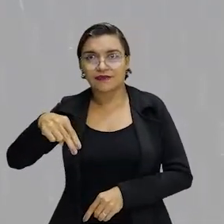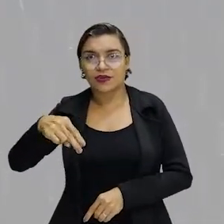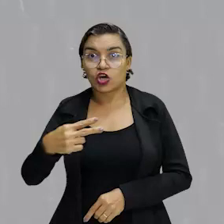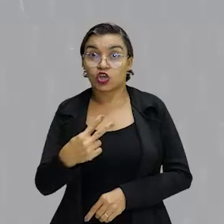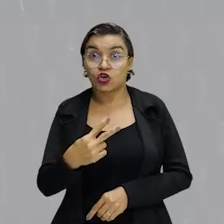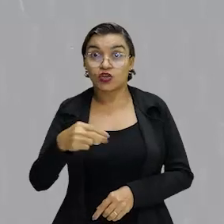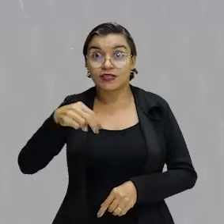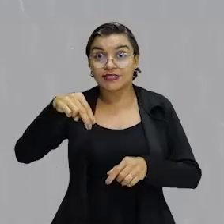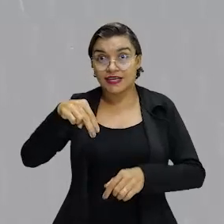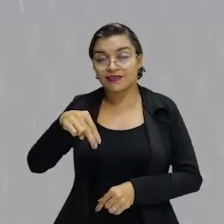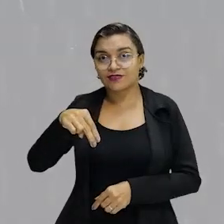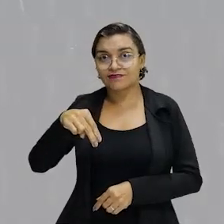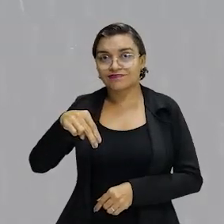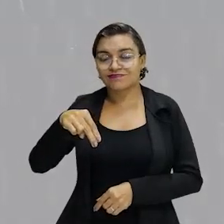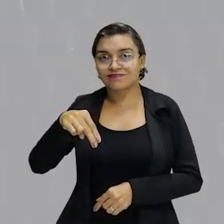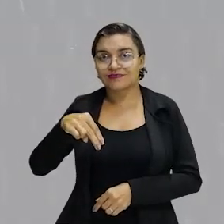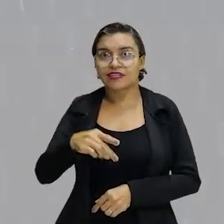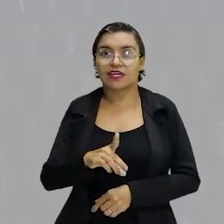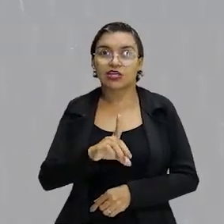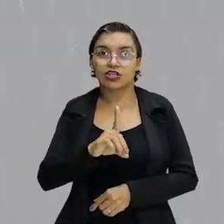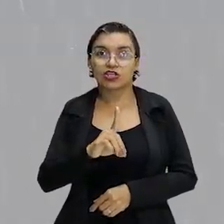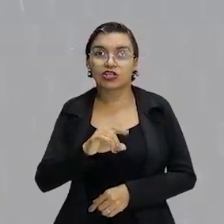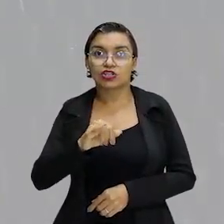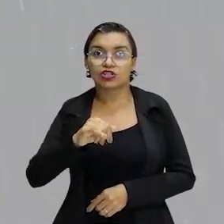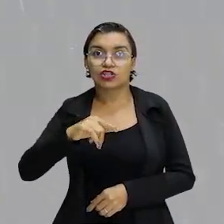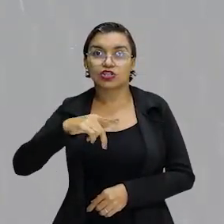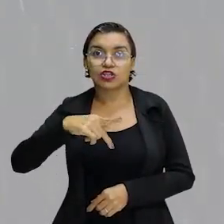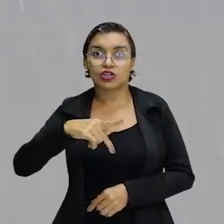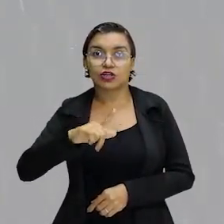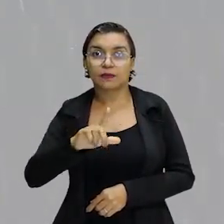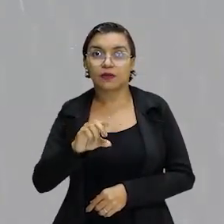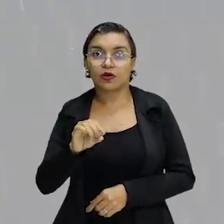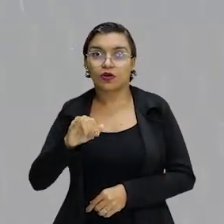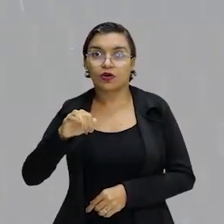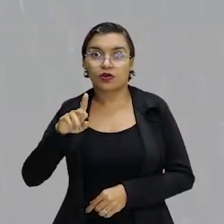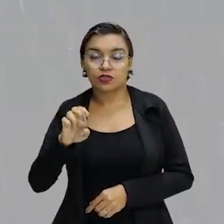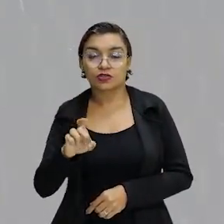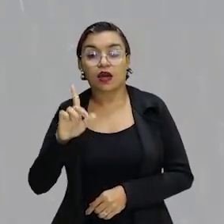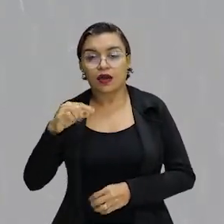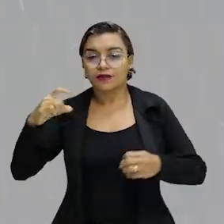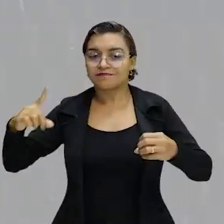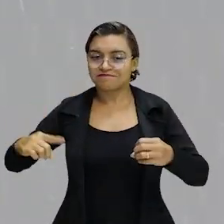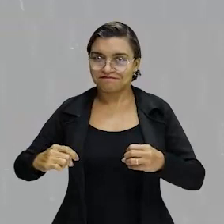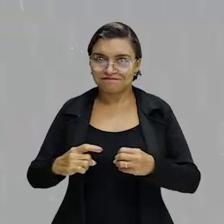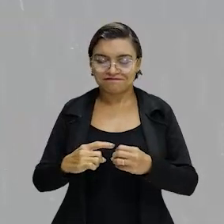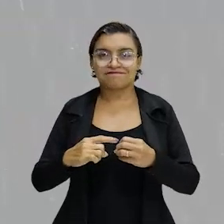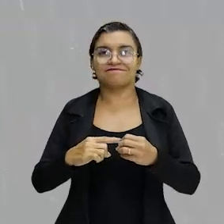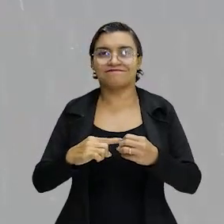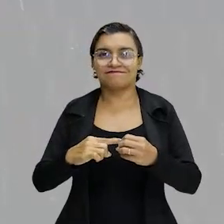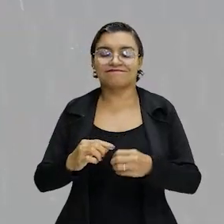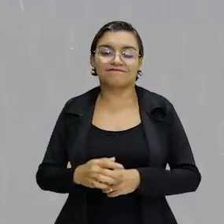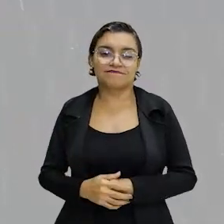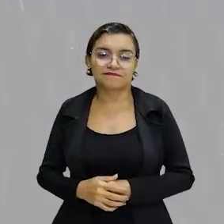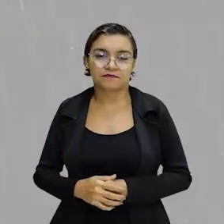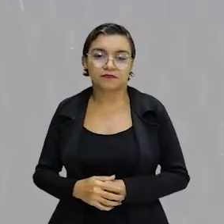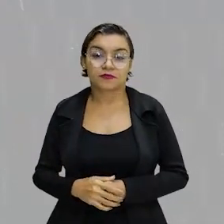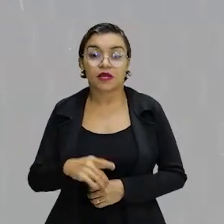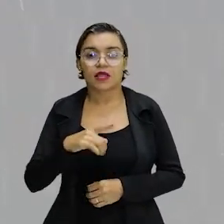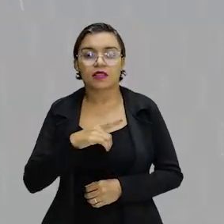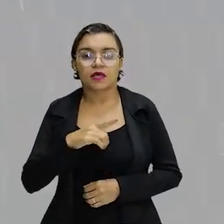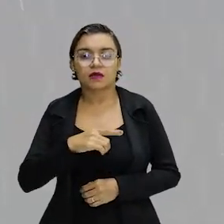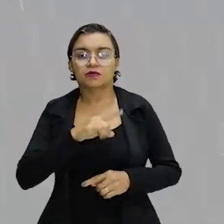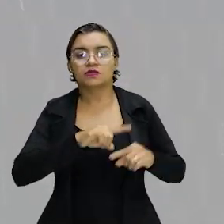se juntarem, formam indivíduos diploides. Aqui é reprodução sexuada, ok? Nos seres vivos